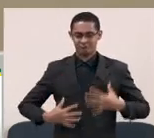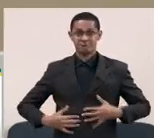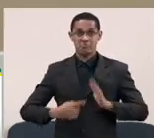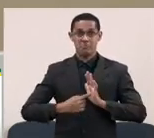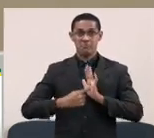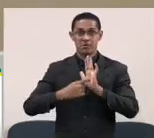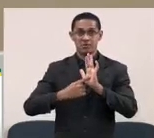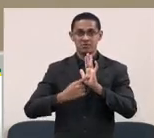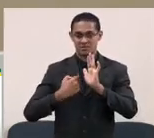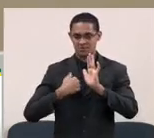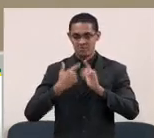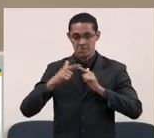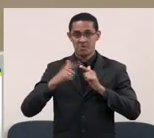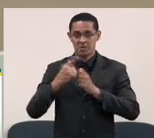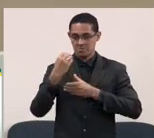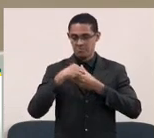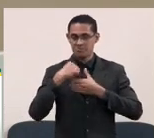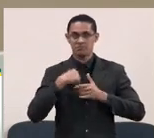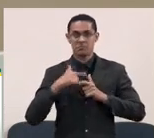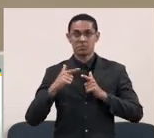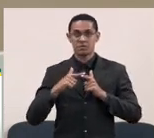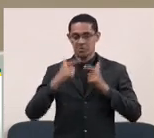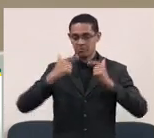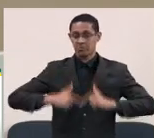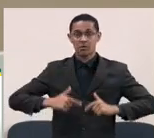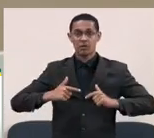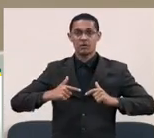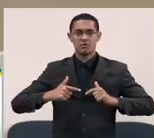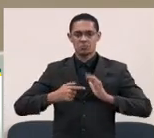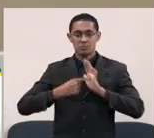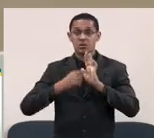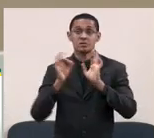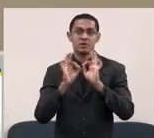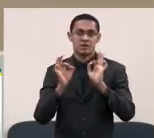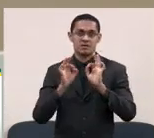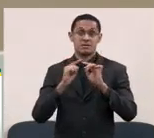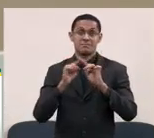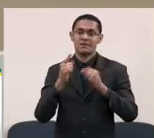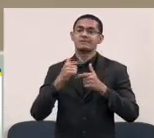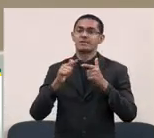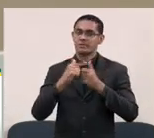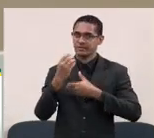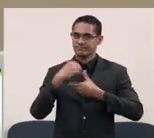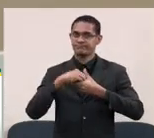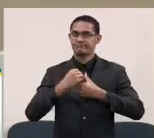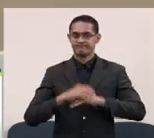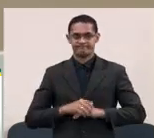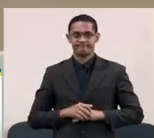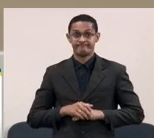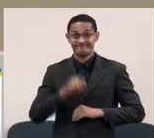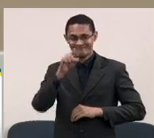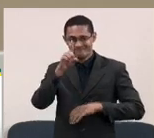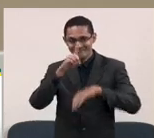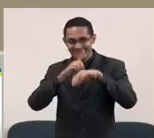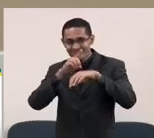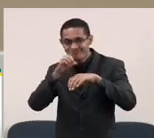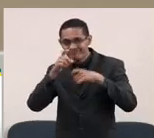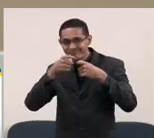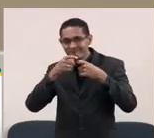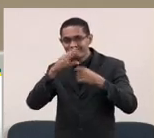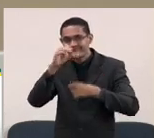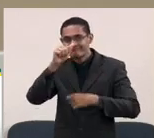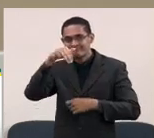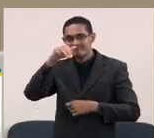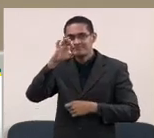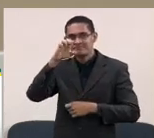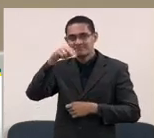aquele jovem, que aquele adulto tem algum tipo de deficiência. Doutora Carmen, que também tem uma irmã.